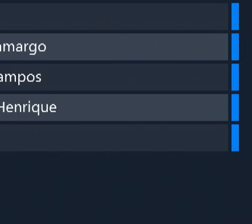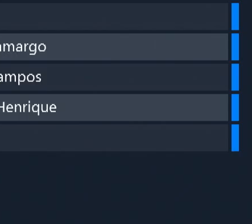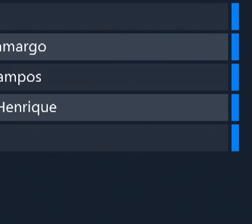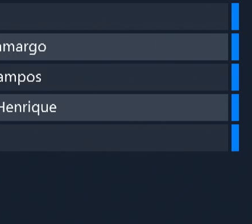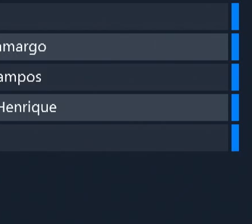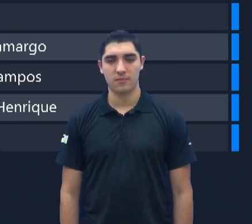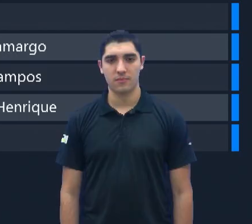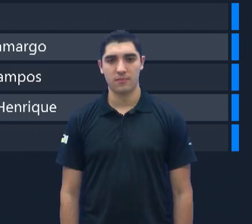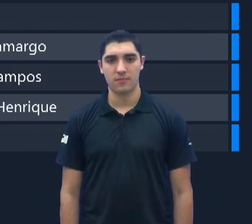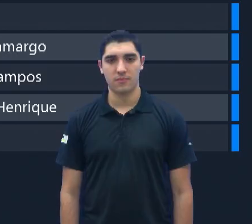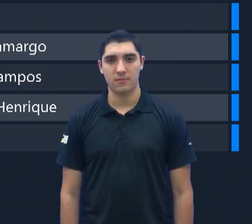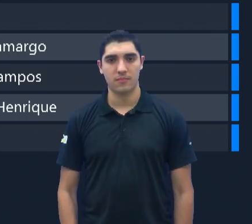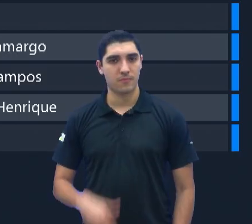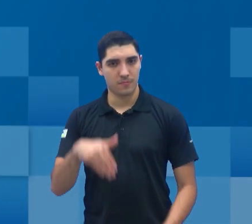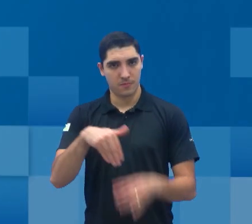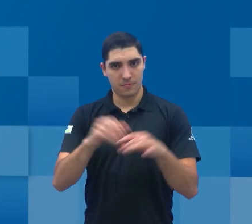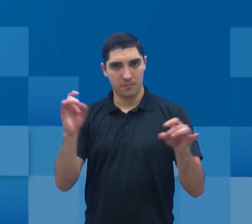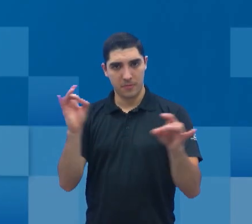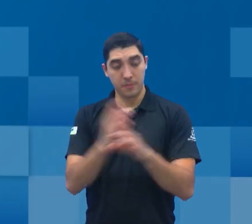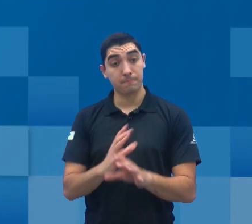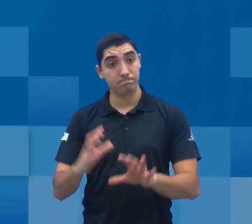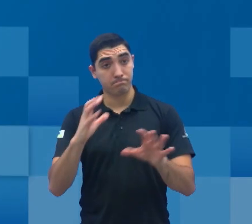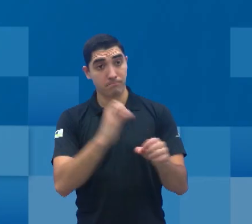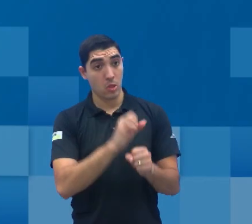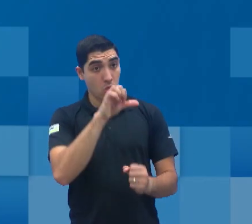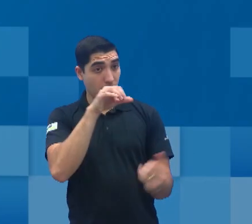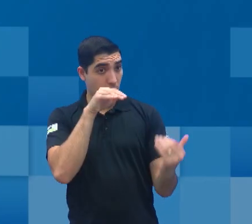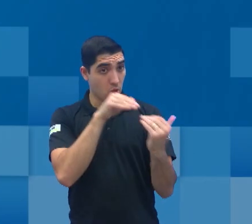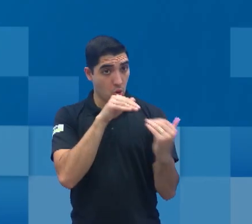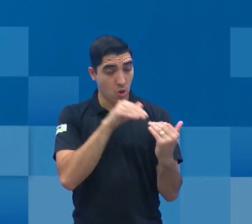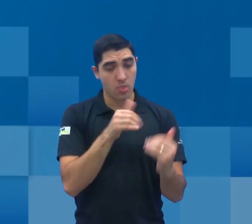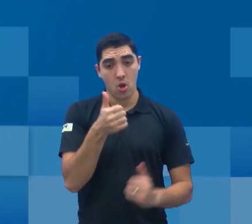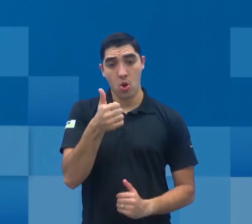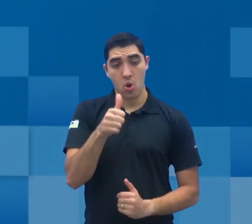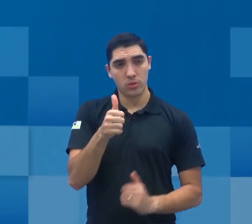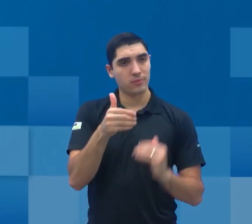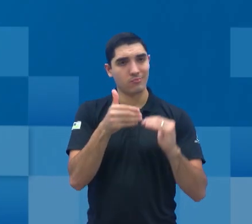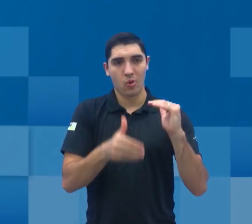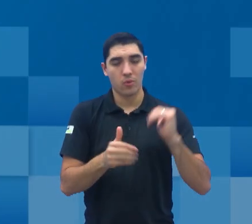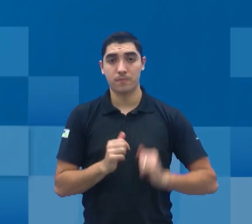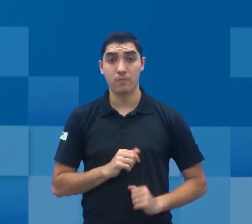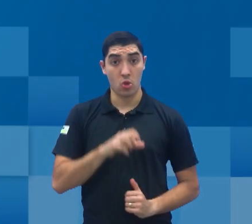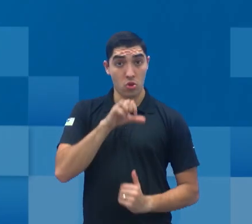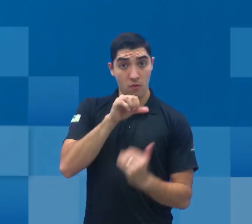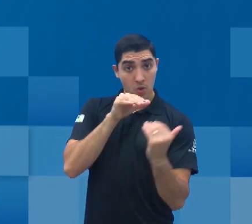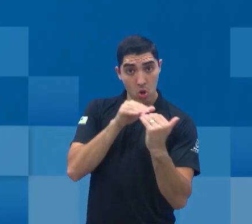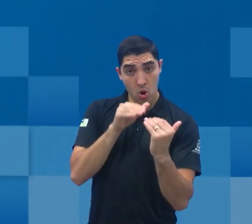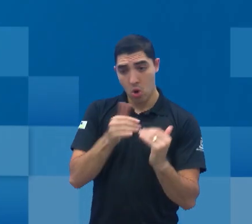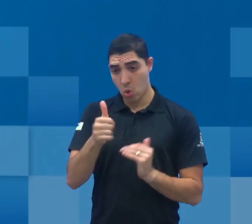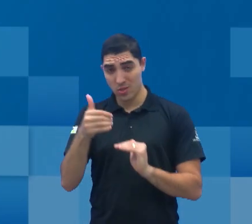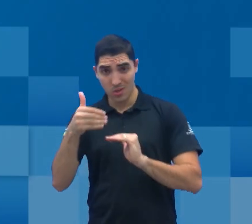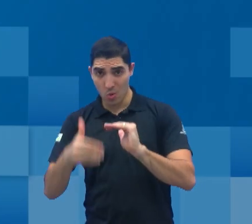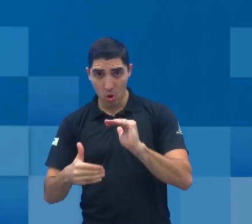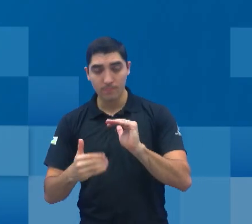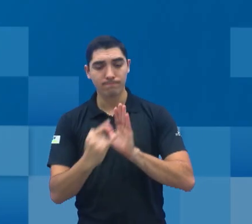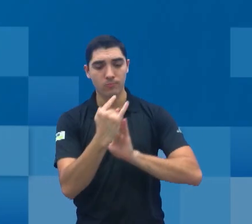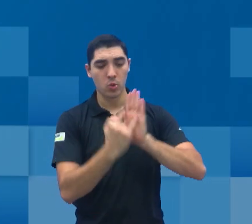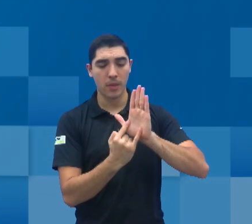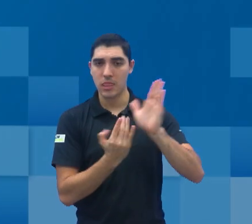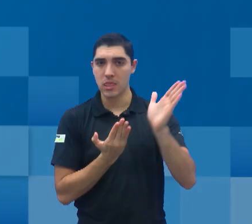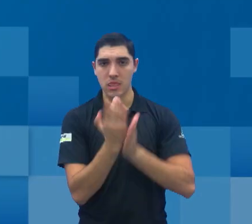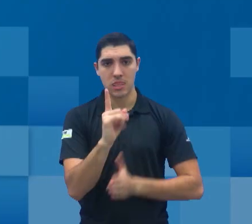Encerrada a votação. 9 votos favoráveis, 11 votos contrários. Com 9 votos favoráveis, 11 votos contrários, o requerimento